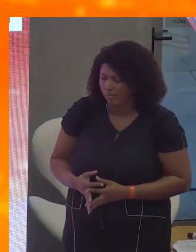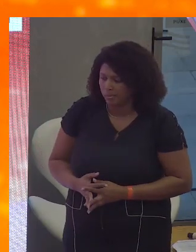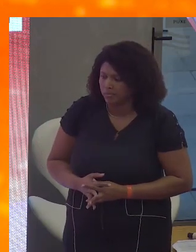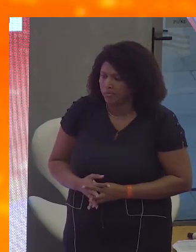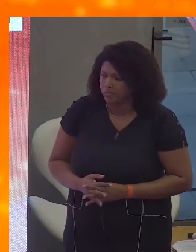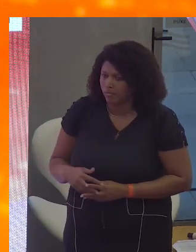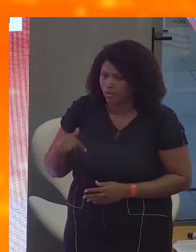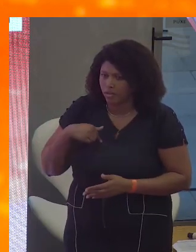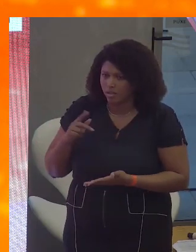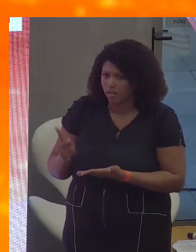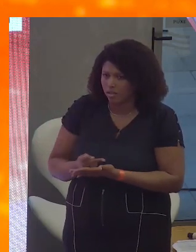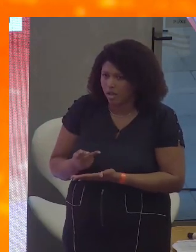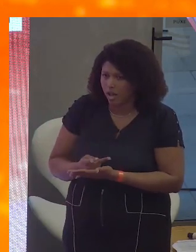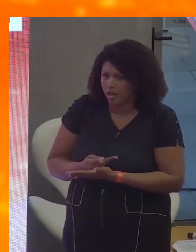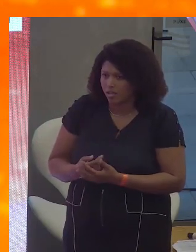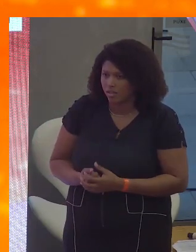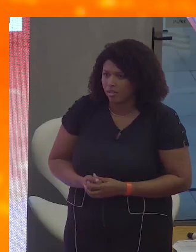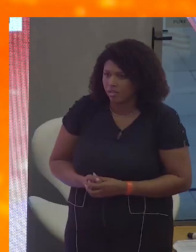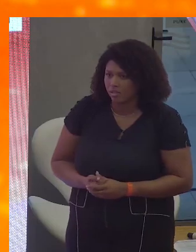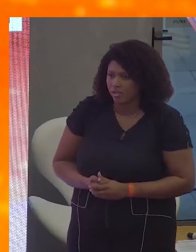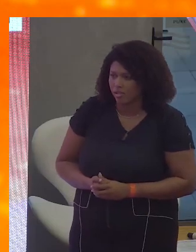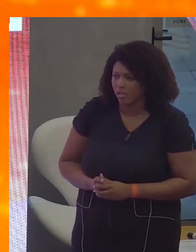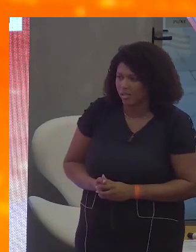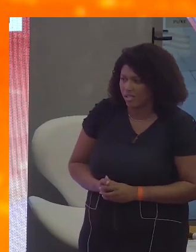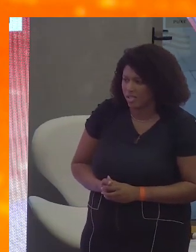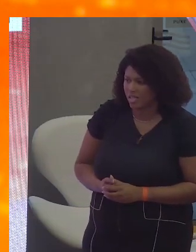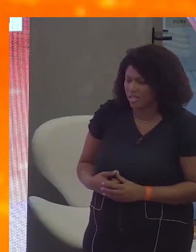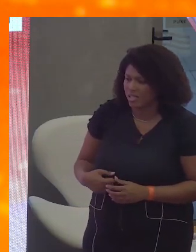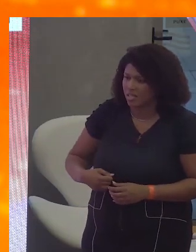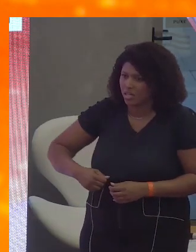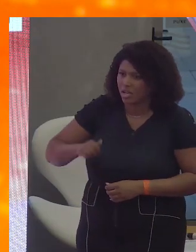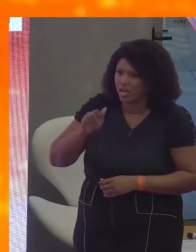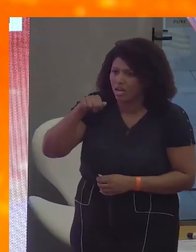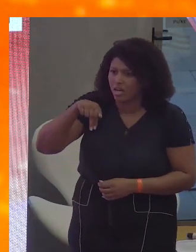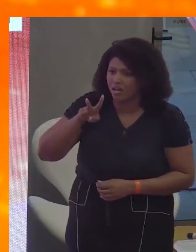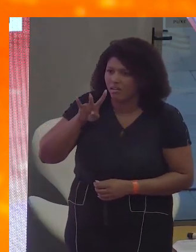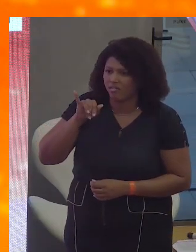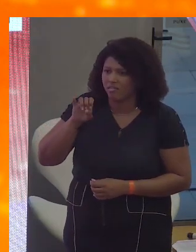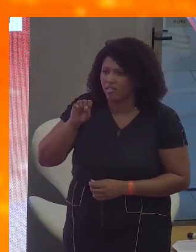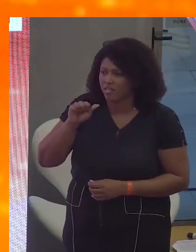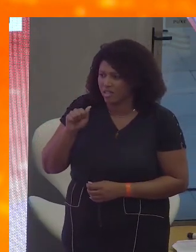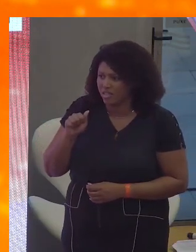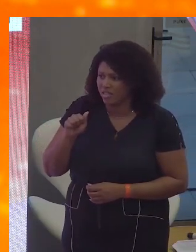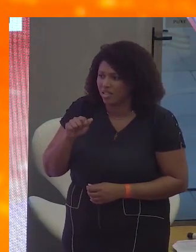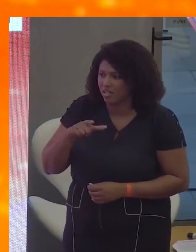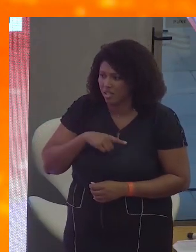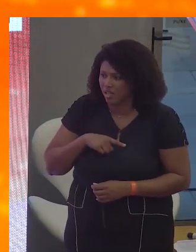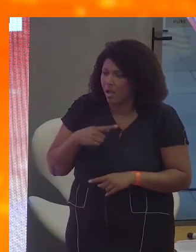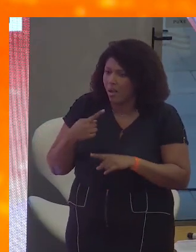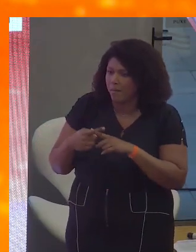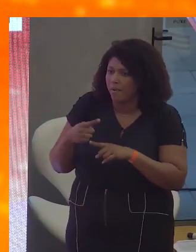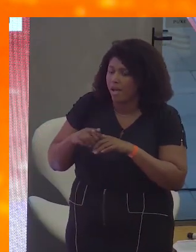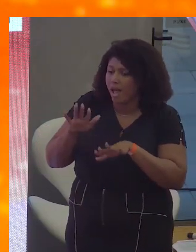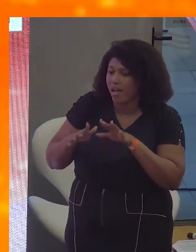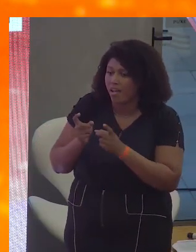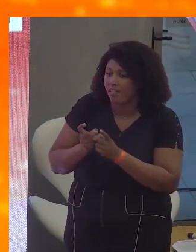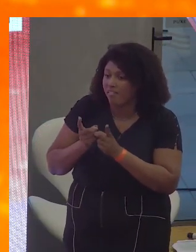Estou errada, professor? Na Anvisa, permitidos? Uma coisa é o que tem de venda